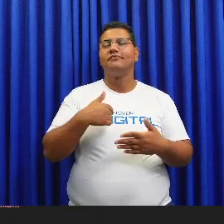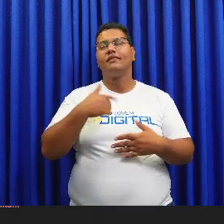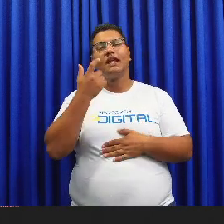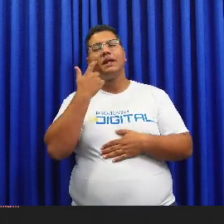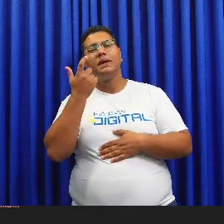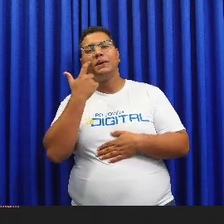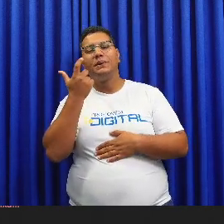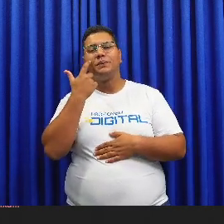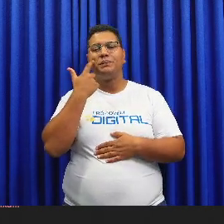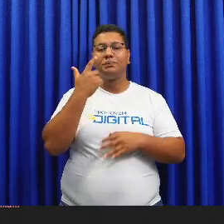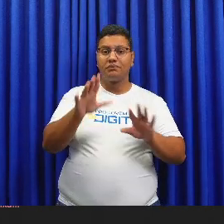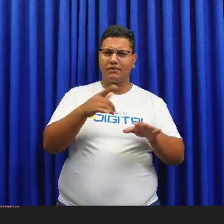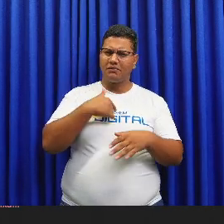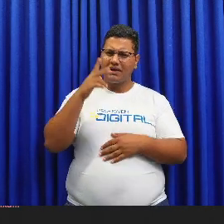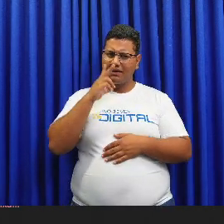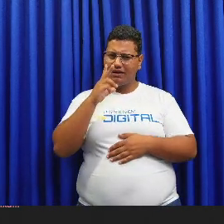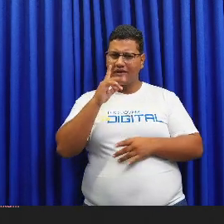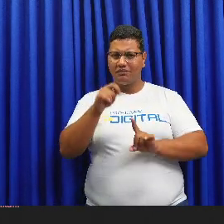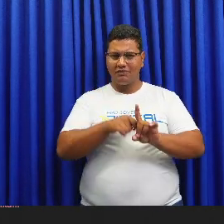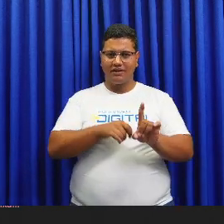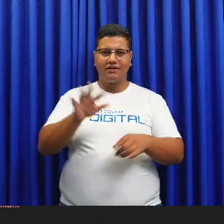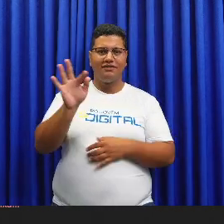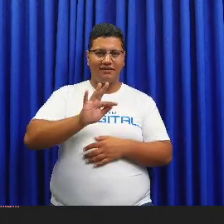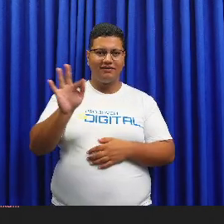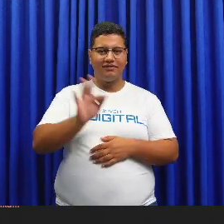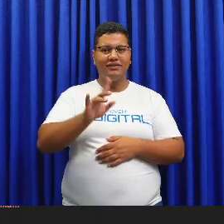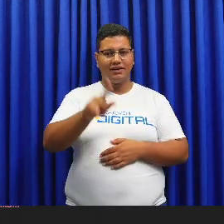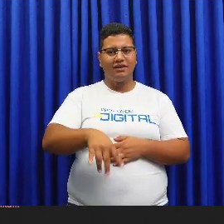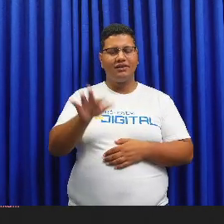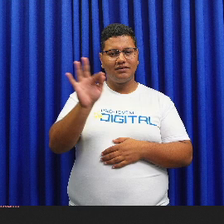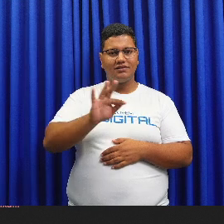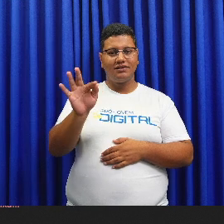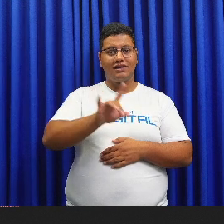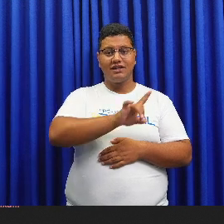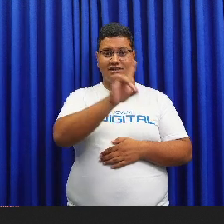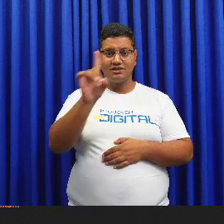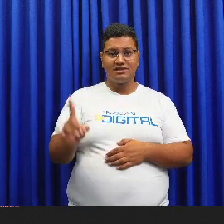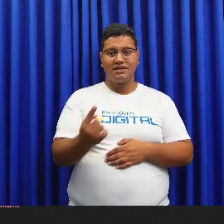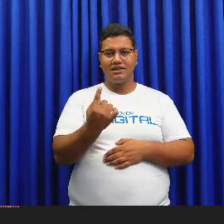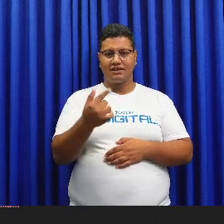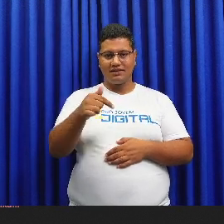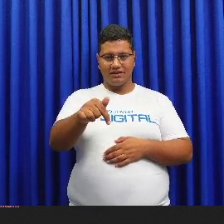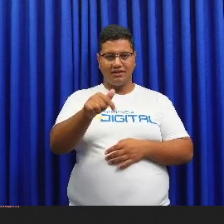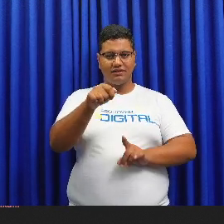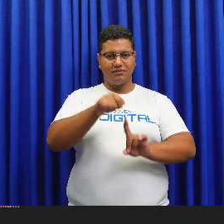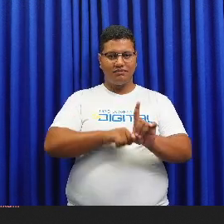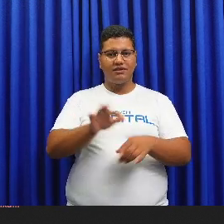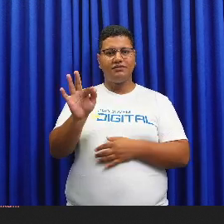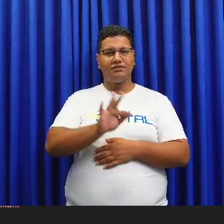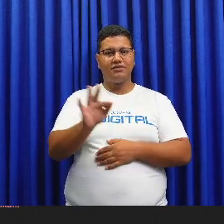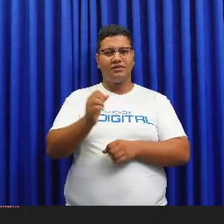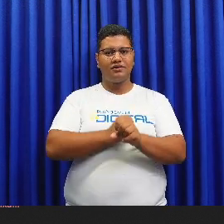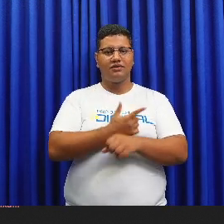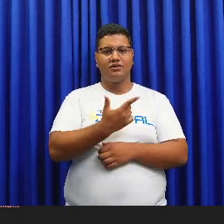aqui... Mas pior que eu lembro mesmo, tá? Foi em fevereiro. Foi dia 17 de fevereiro